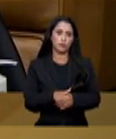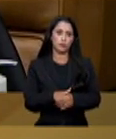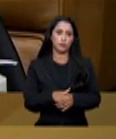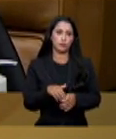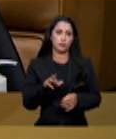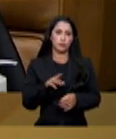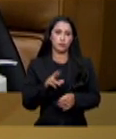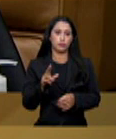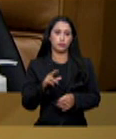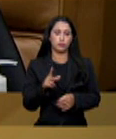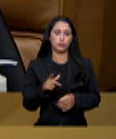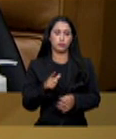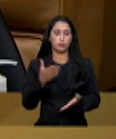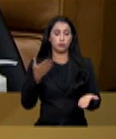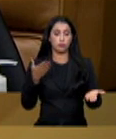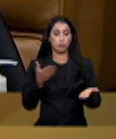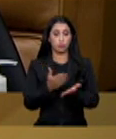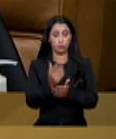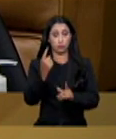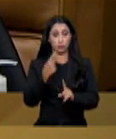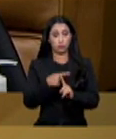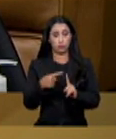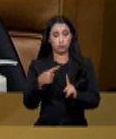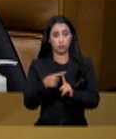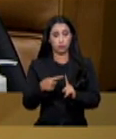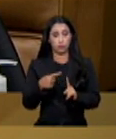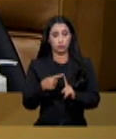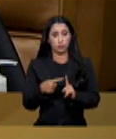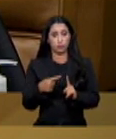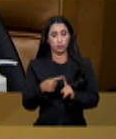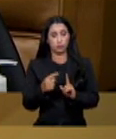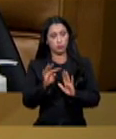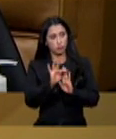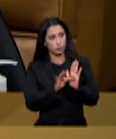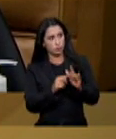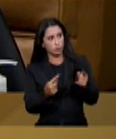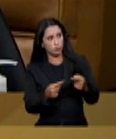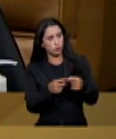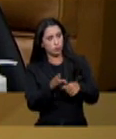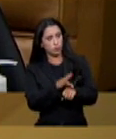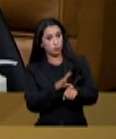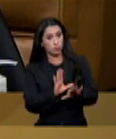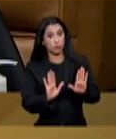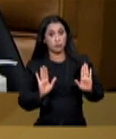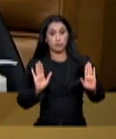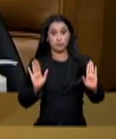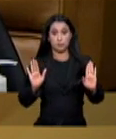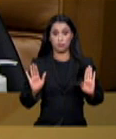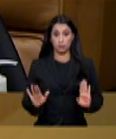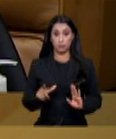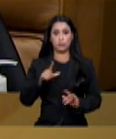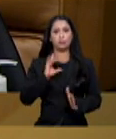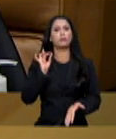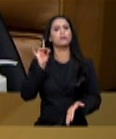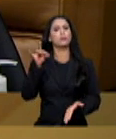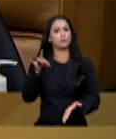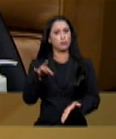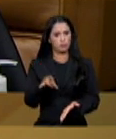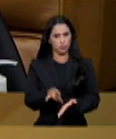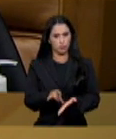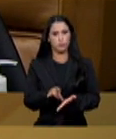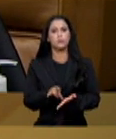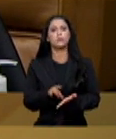na direção de dar procedência parcial para conferir interpretação conforme, mas não deixo de